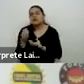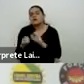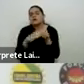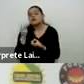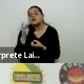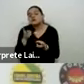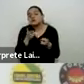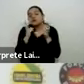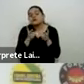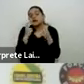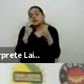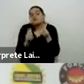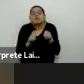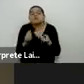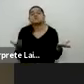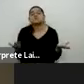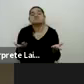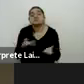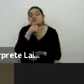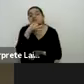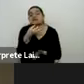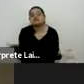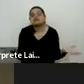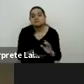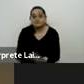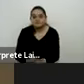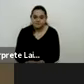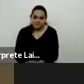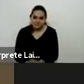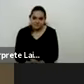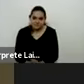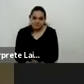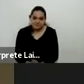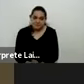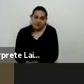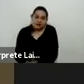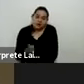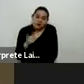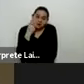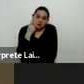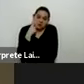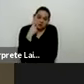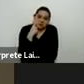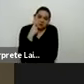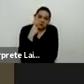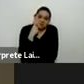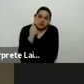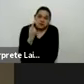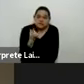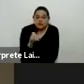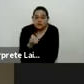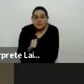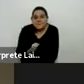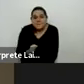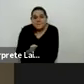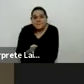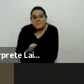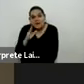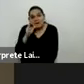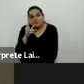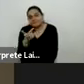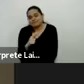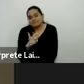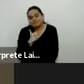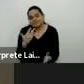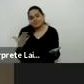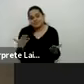isso? Olha, Gilce, não tem saída fiscal por um valor maior, infelizmente. Por quê? Porque o